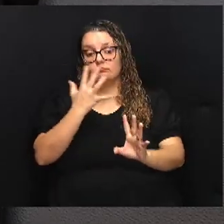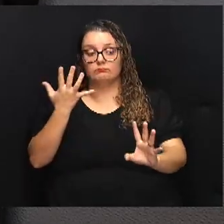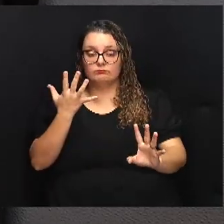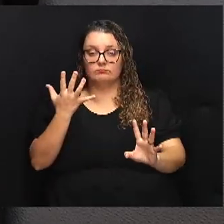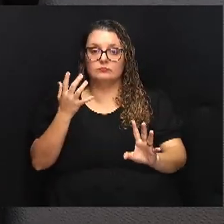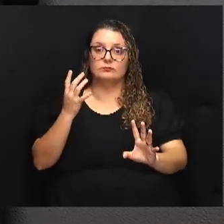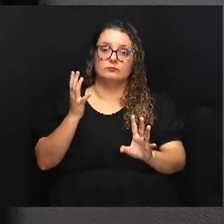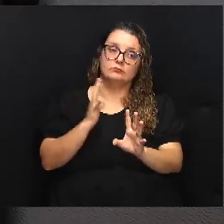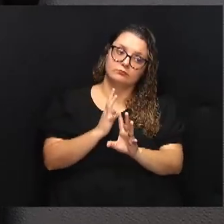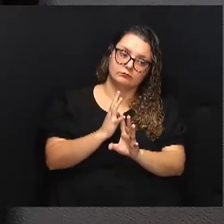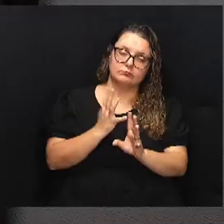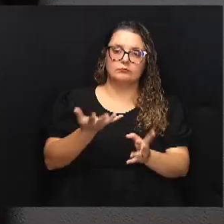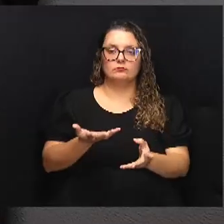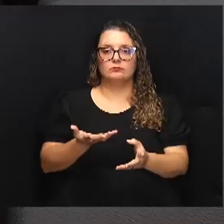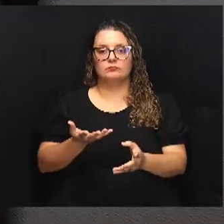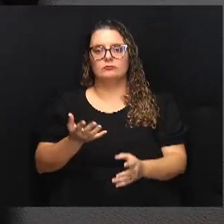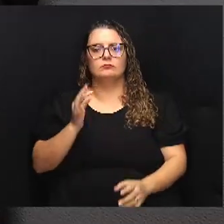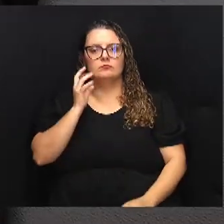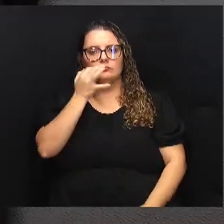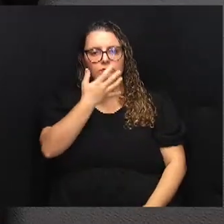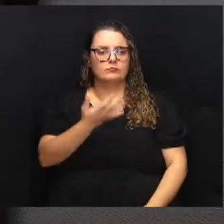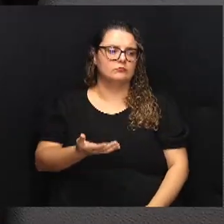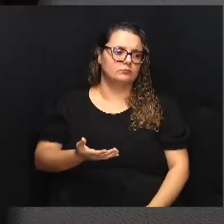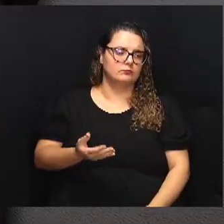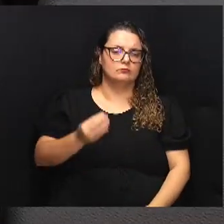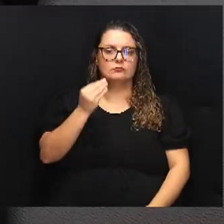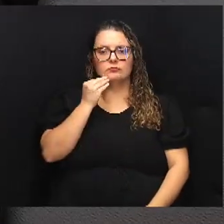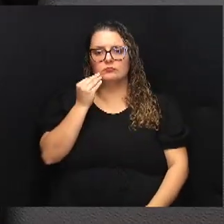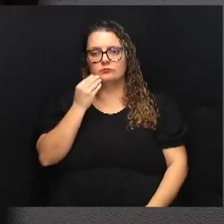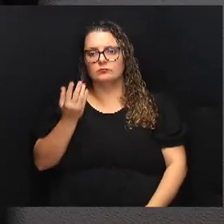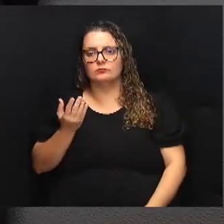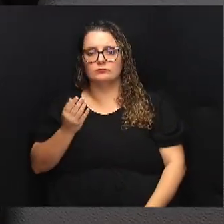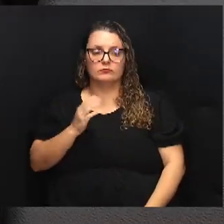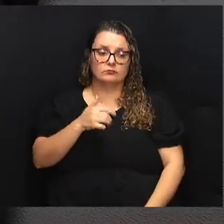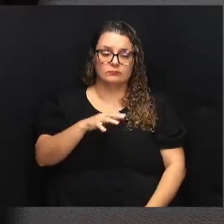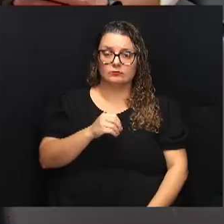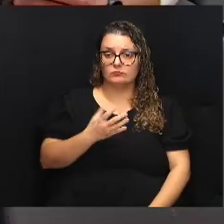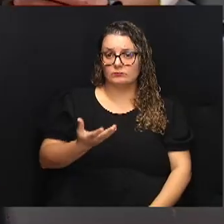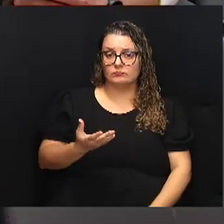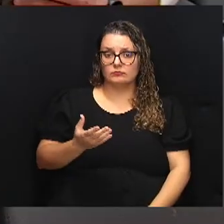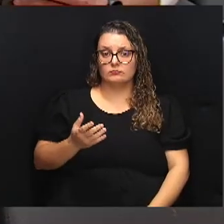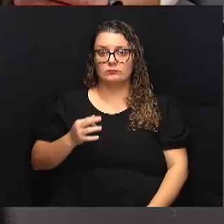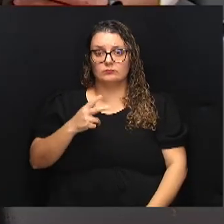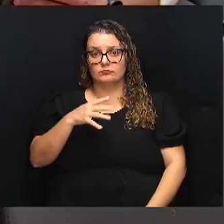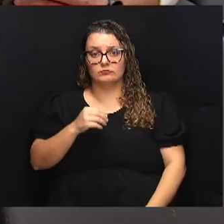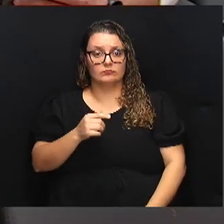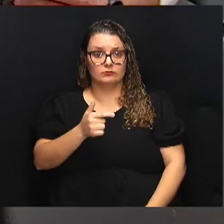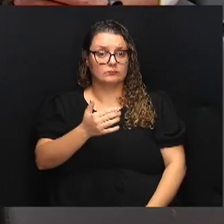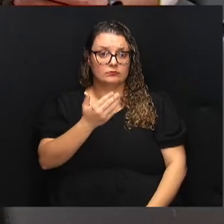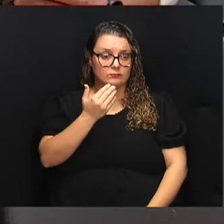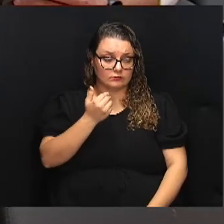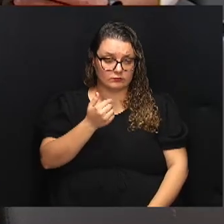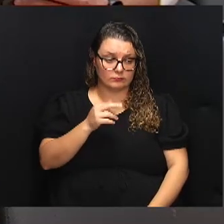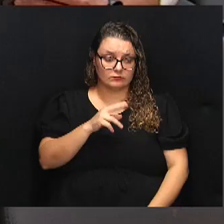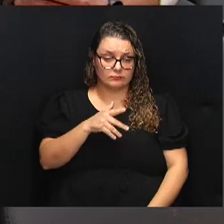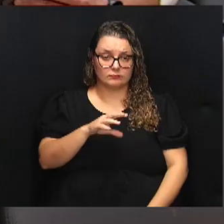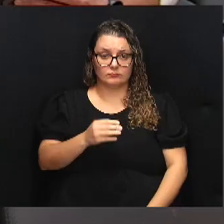muito grande. As pessoas sempre falam assim, Herbert, estou tentando no banco de ração, às vezes não tem ração mesmo no banco, né?